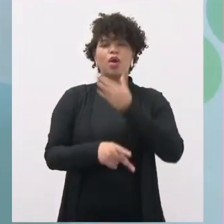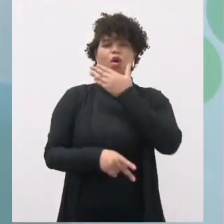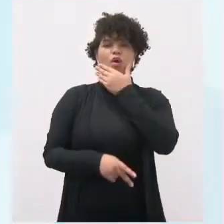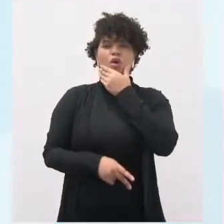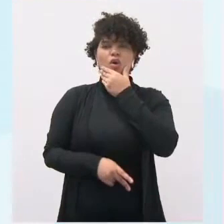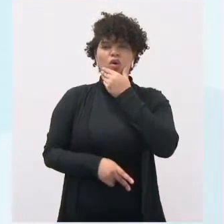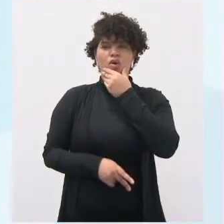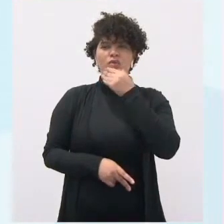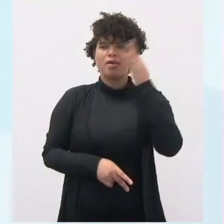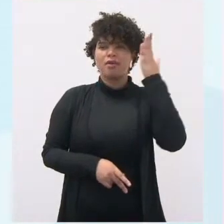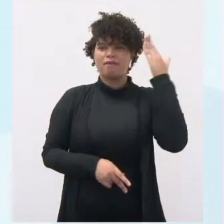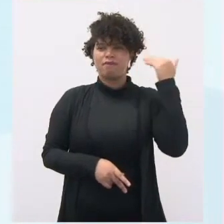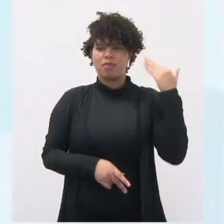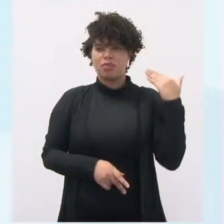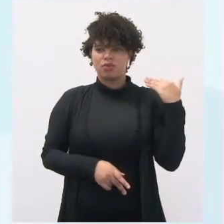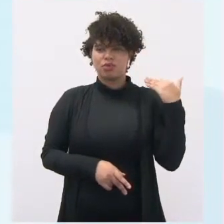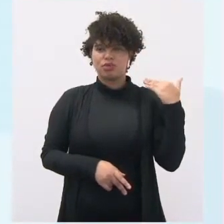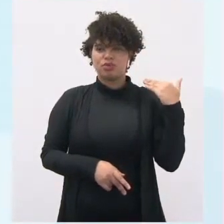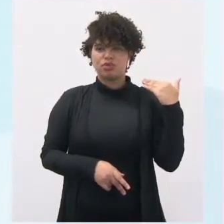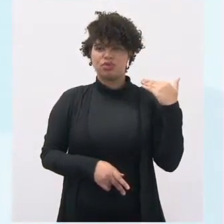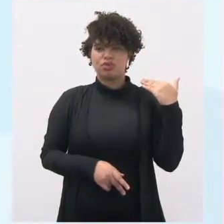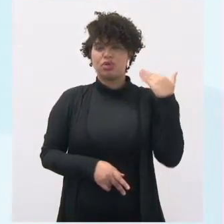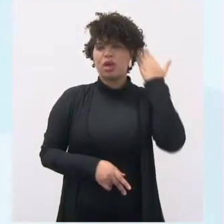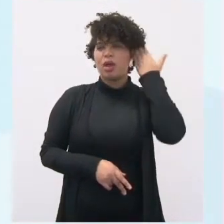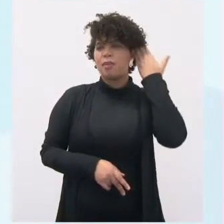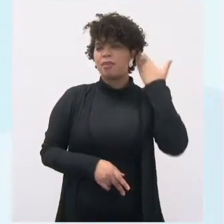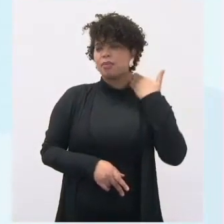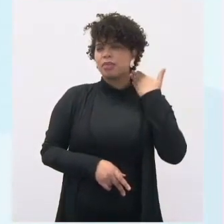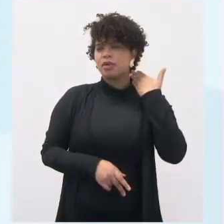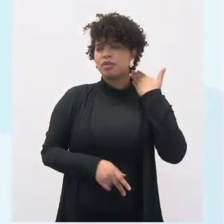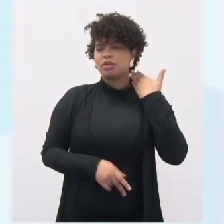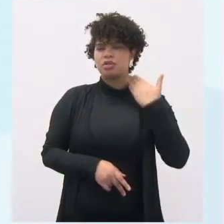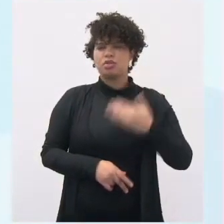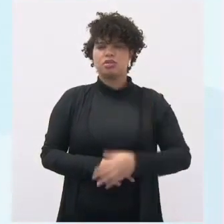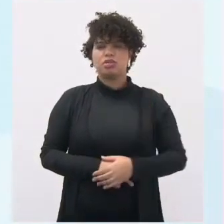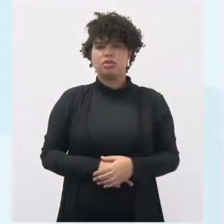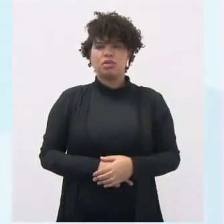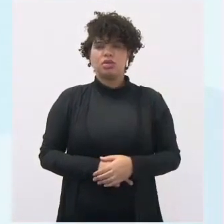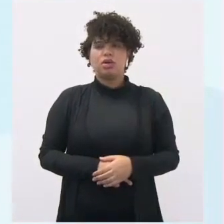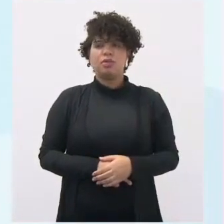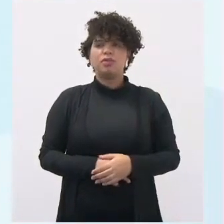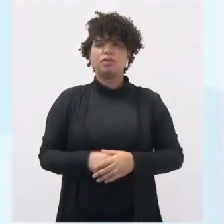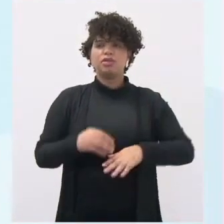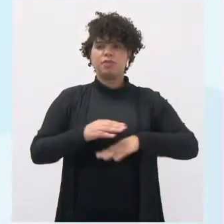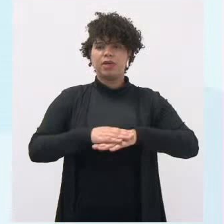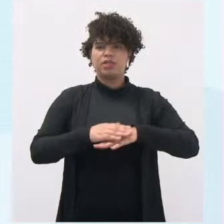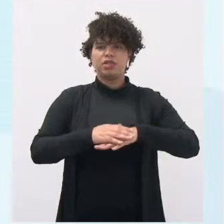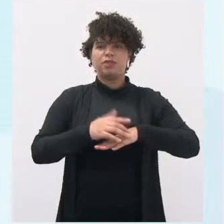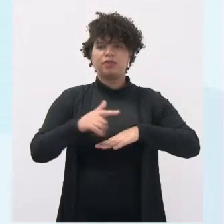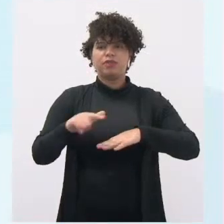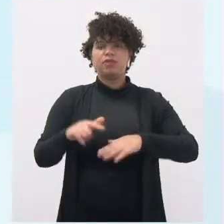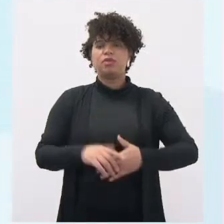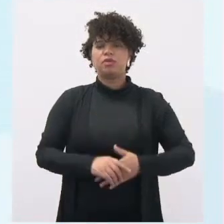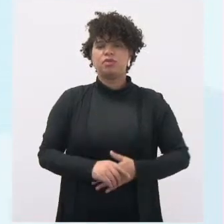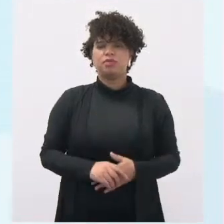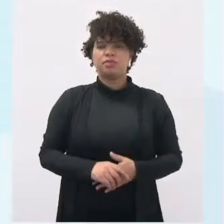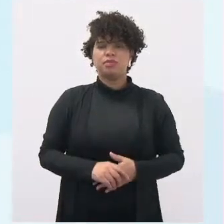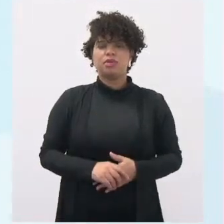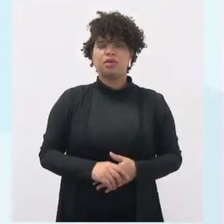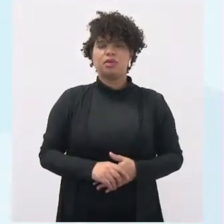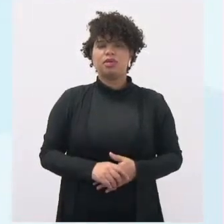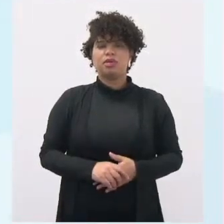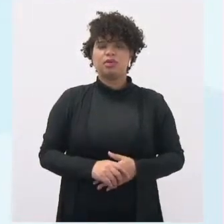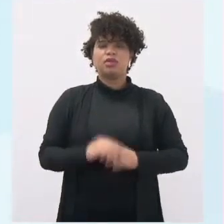próxima tela, por favor. Por exemplo, o ideário da educação não é aprender ao máximo, né? Não é adquirir muitos e